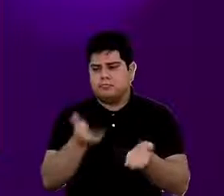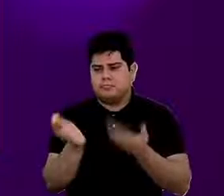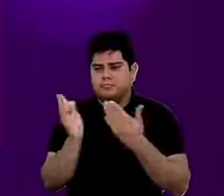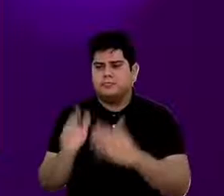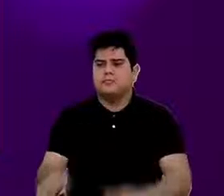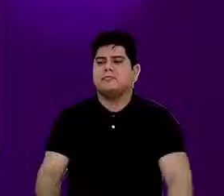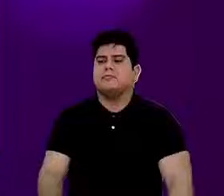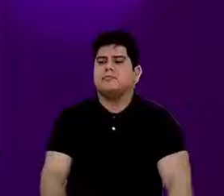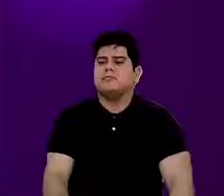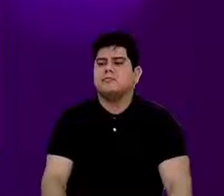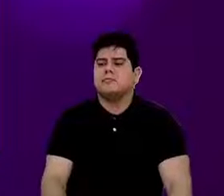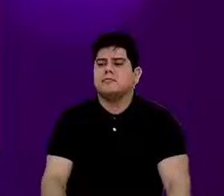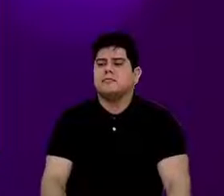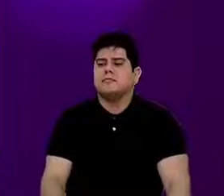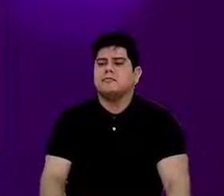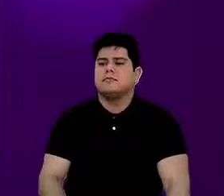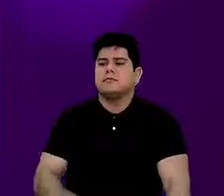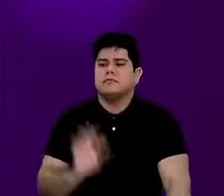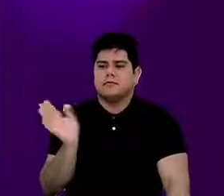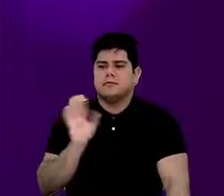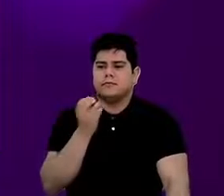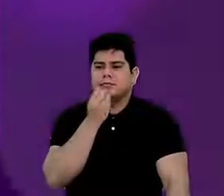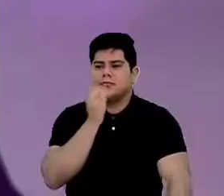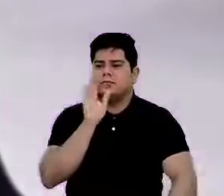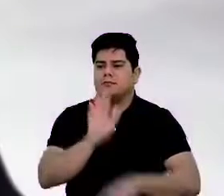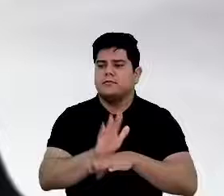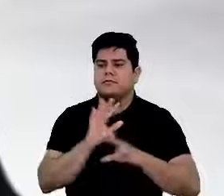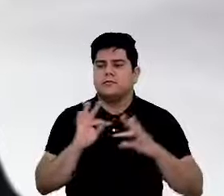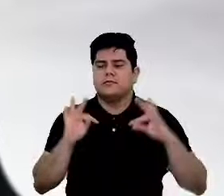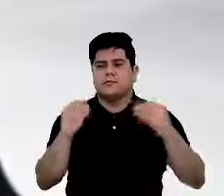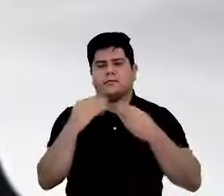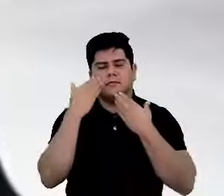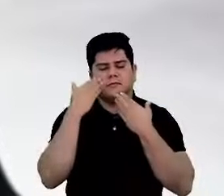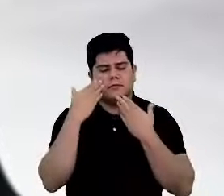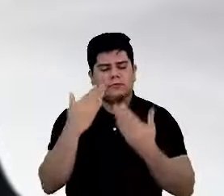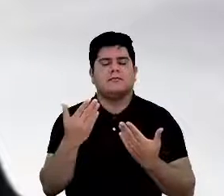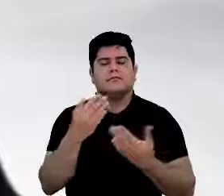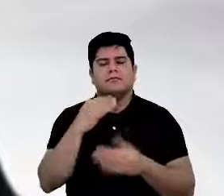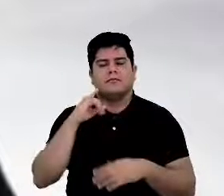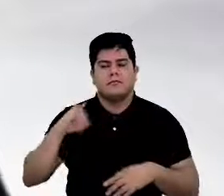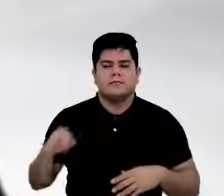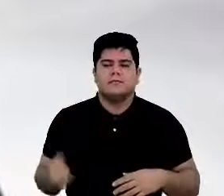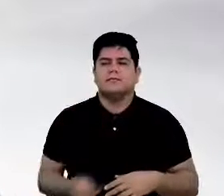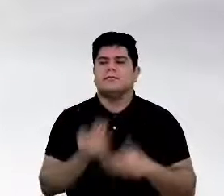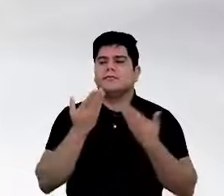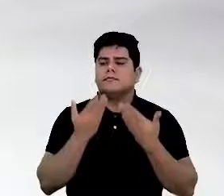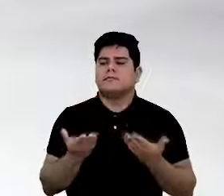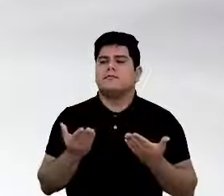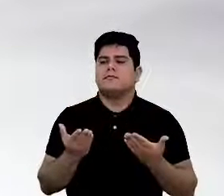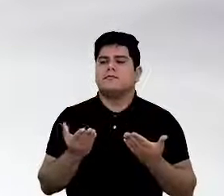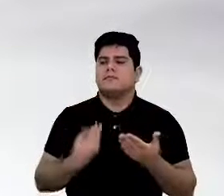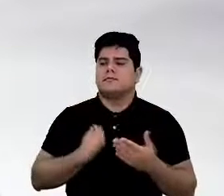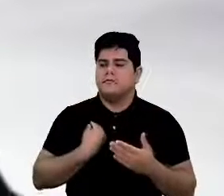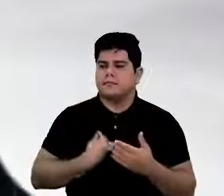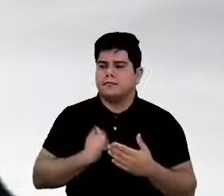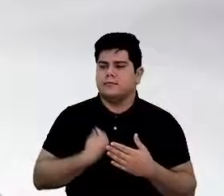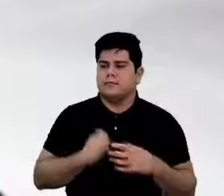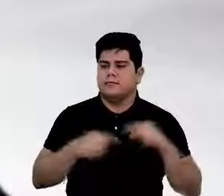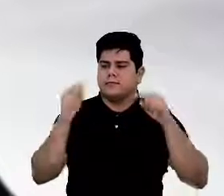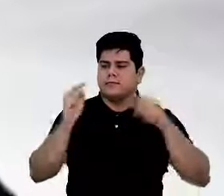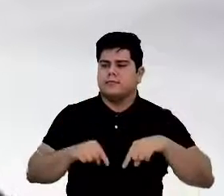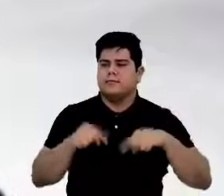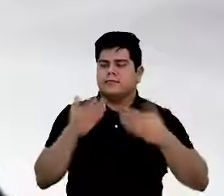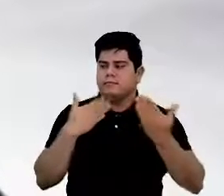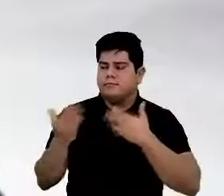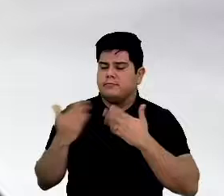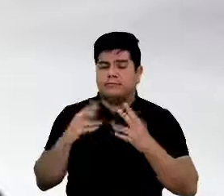Ariane. Olá, boa tarde a todos. Agradeço muito pela oportunidade de estar aqui nessa mesa